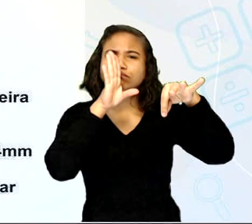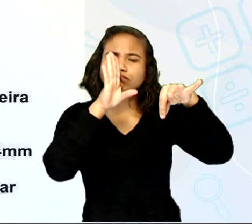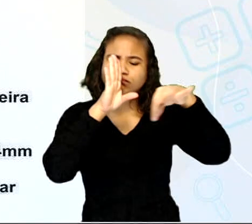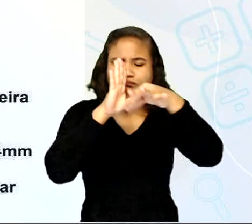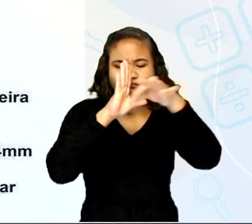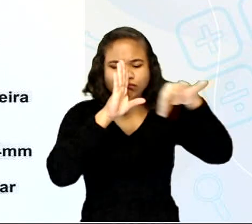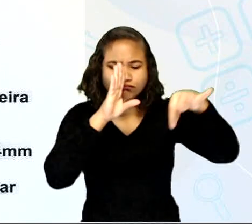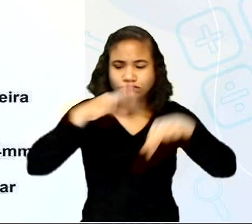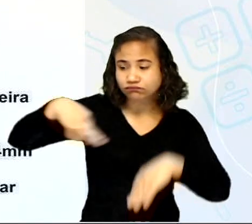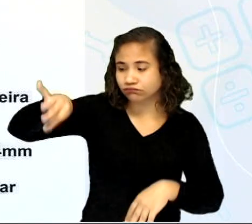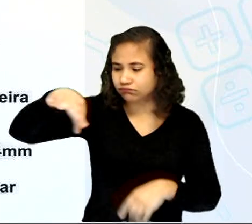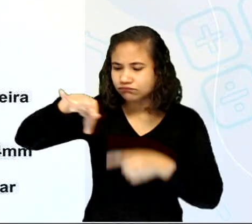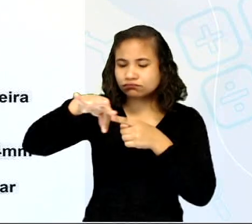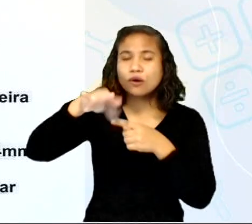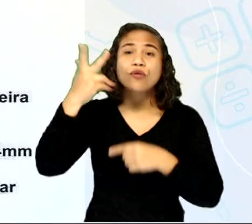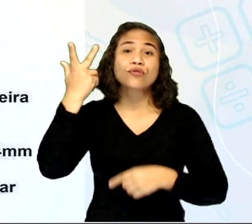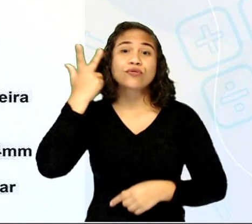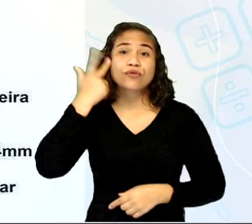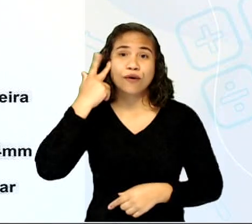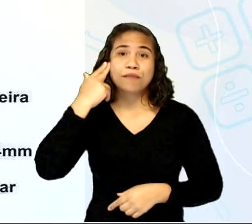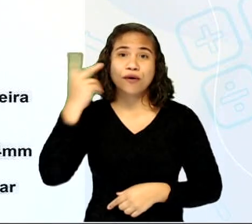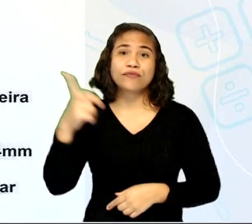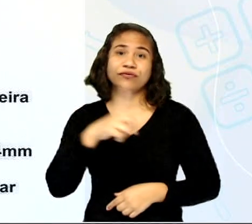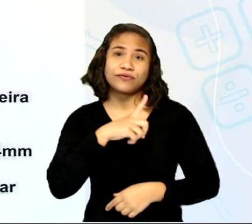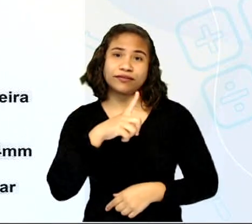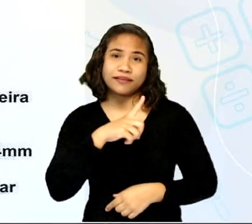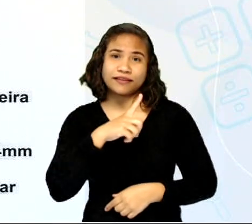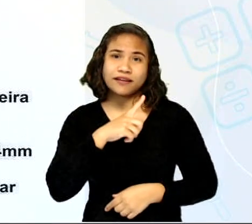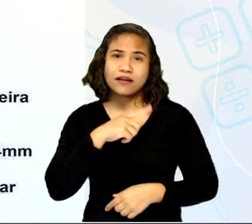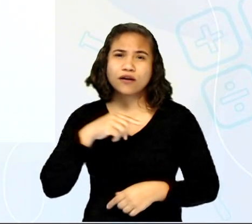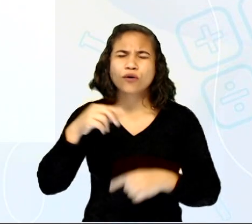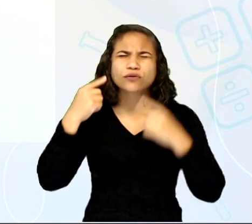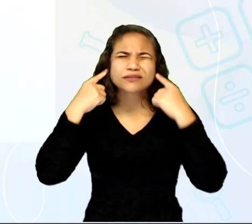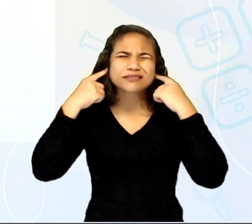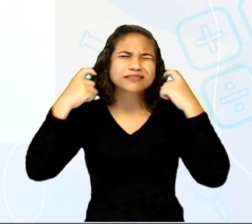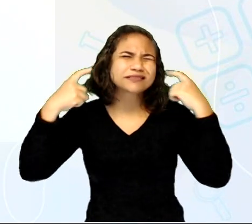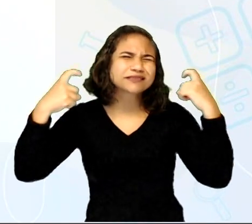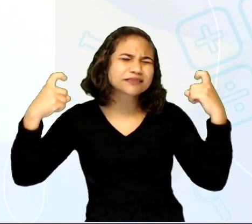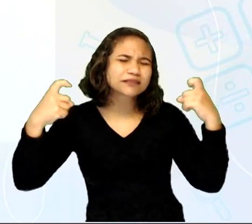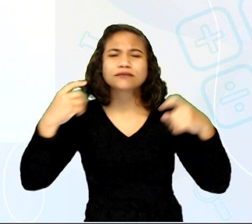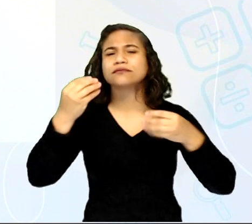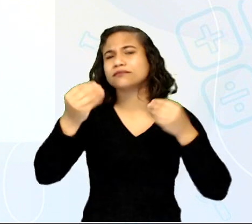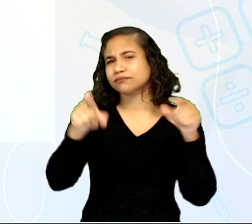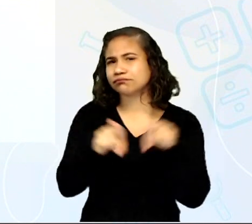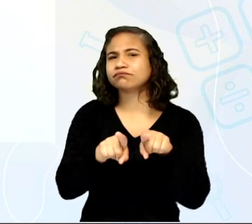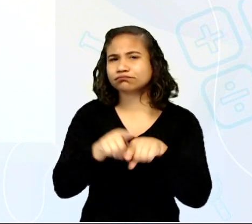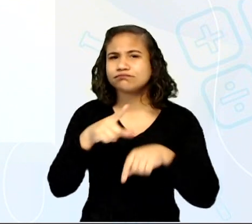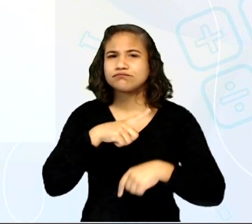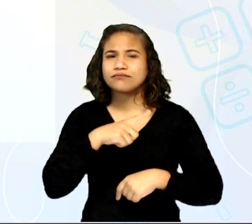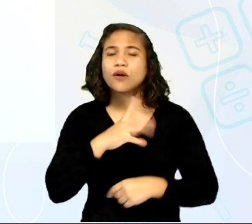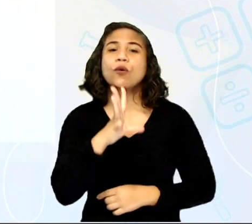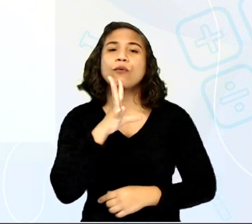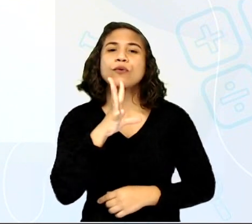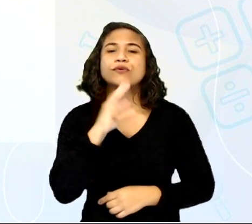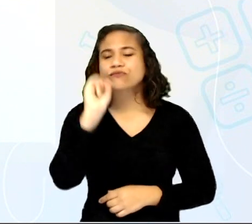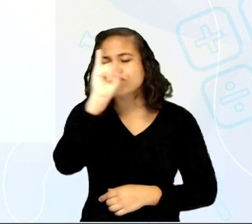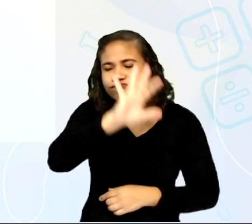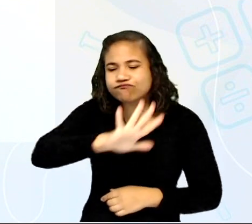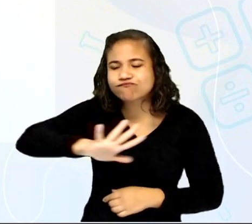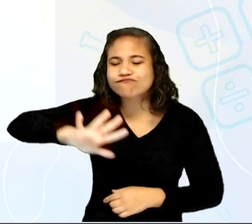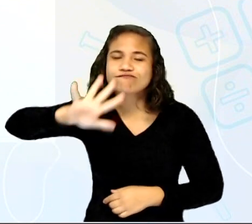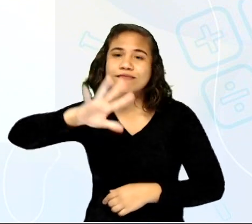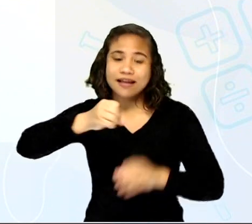enquanto o mosquito comum, ele faz zumbido ao voar. Vamos conhecer mais sobre algumas